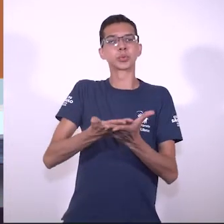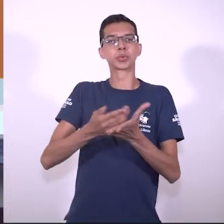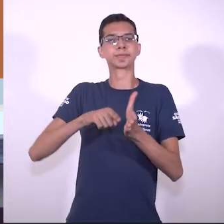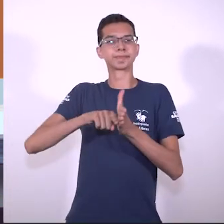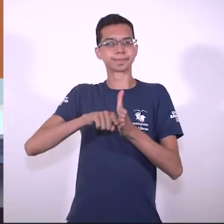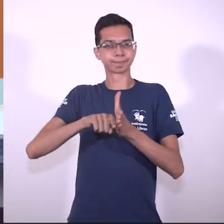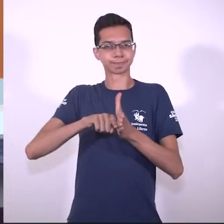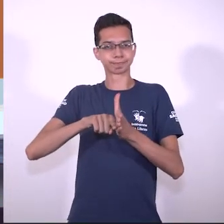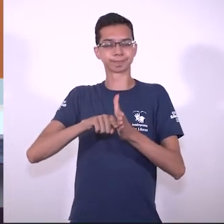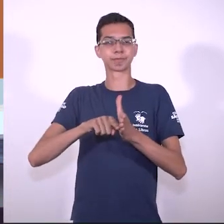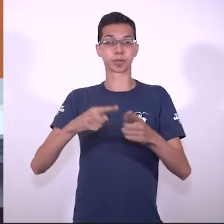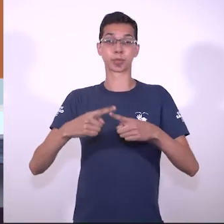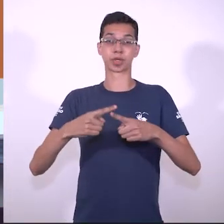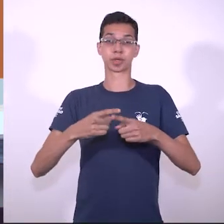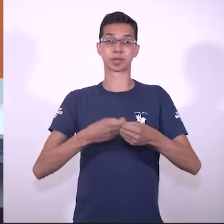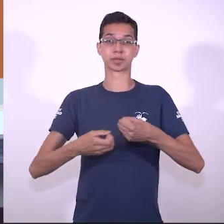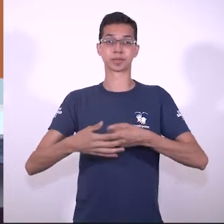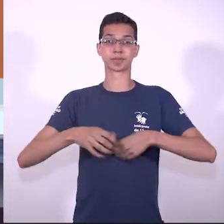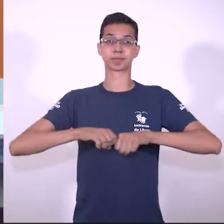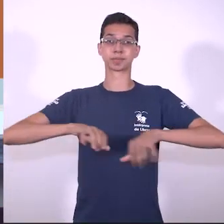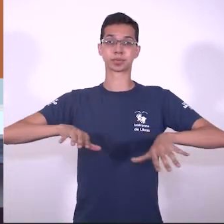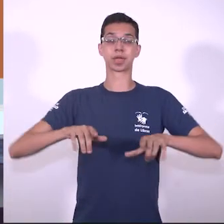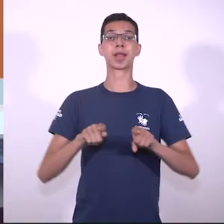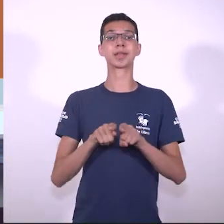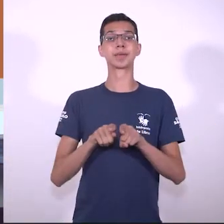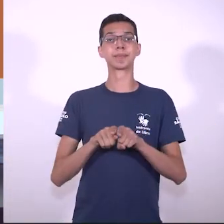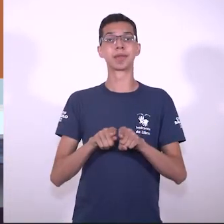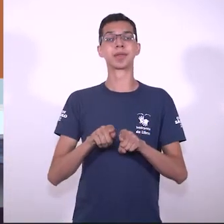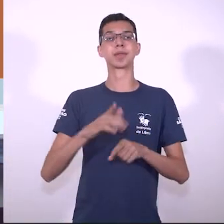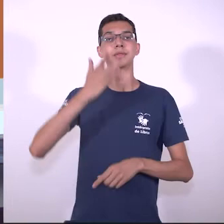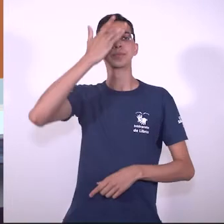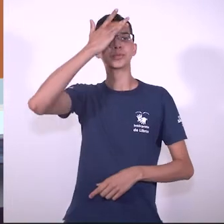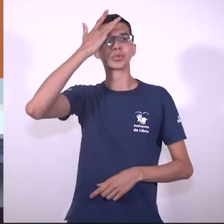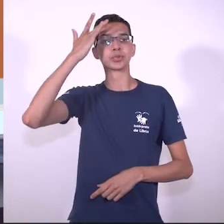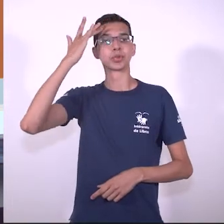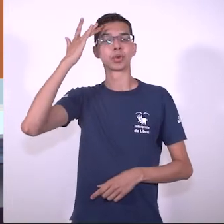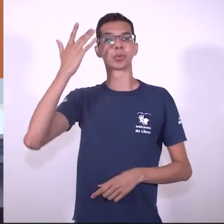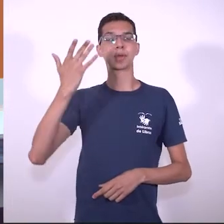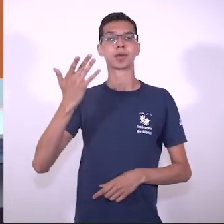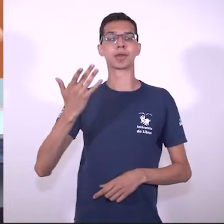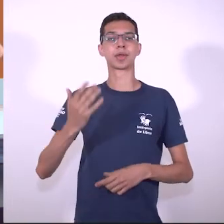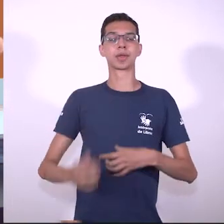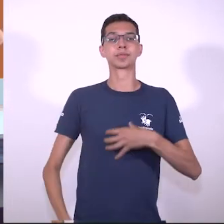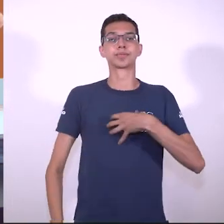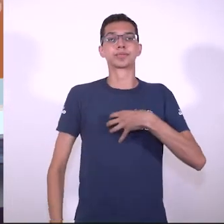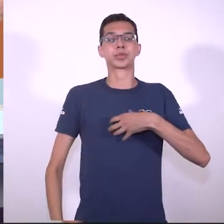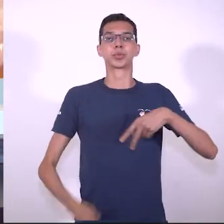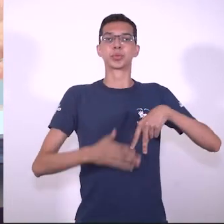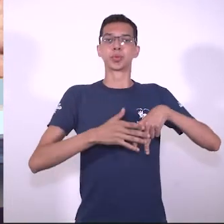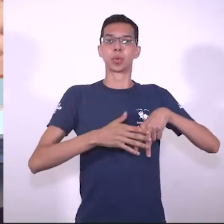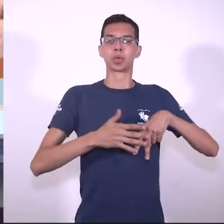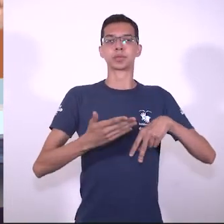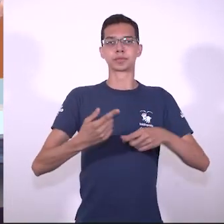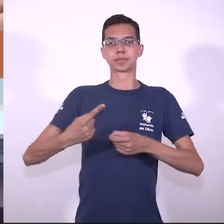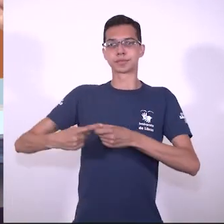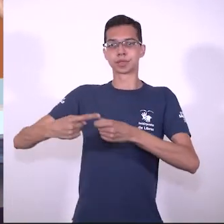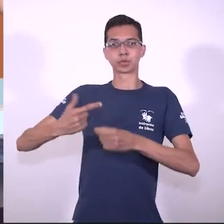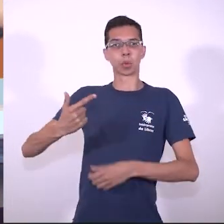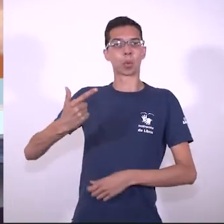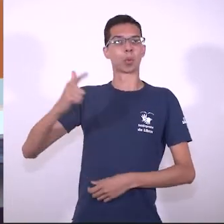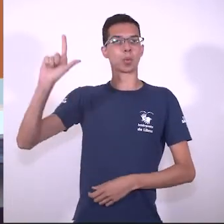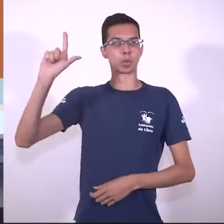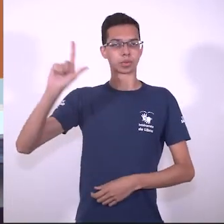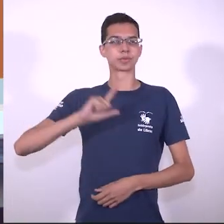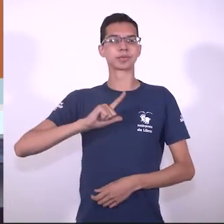na prática também, na circulação dos nossos pacientes. Nós temos pacientes nossos que estão em outros municípios e vice-versa, pacientes